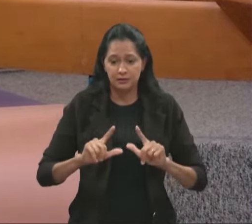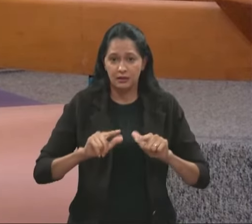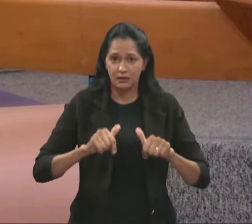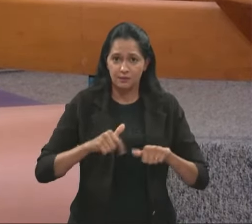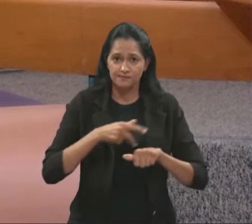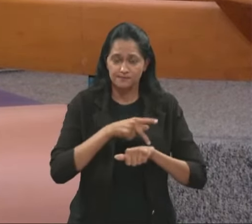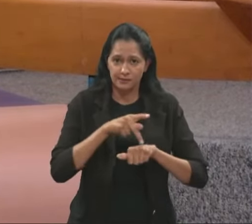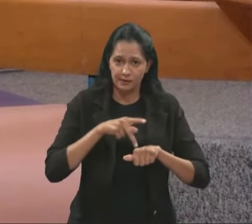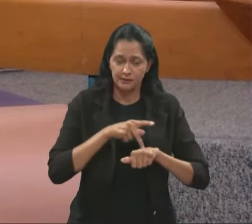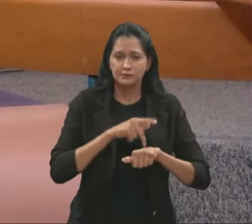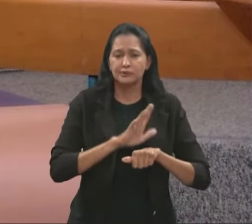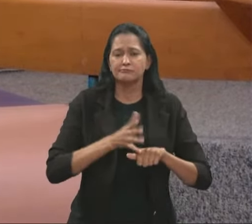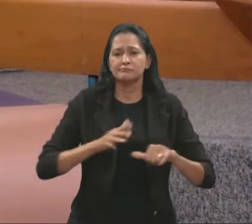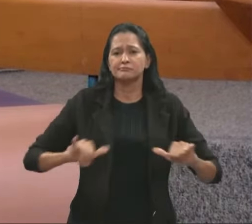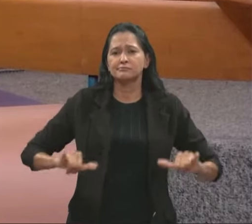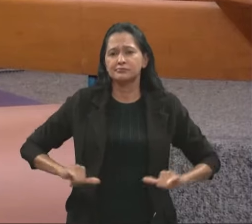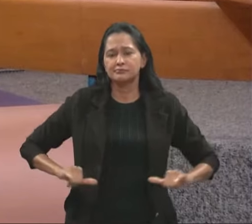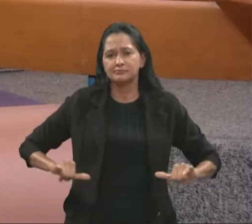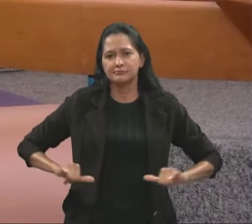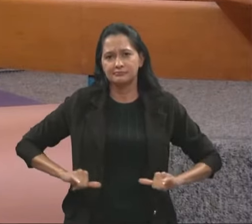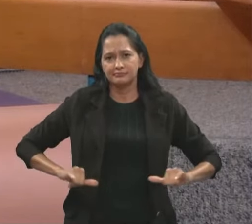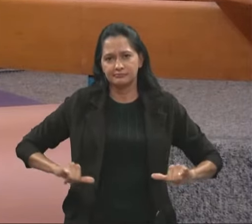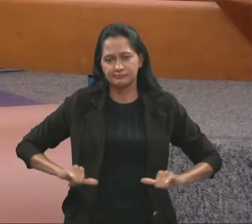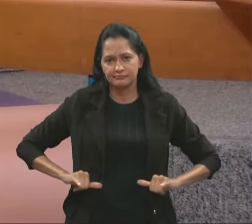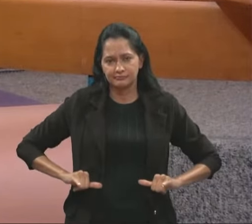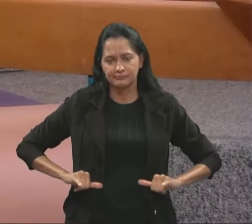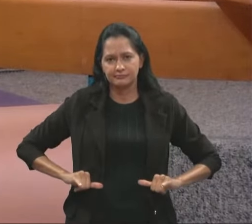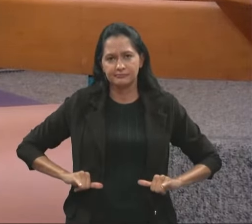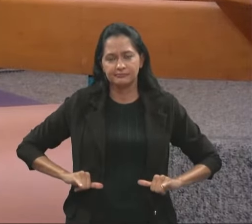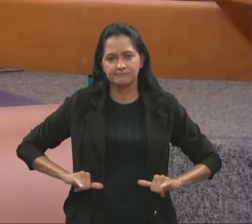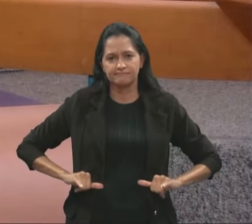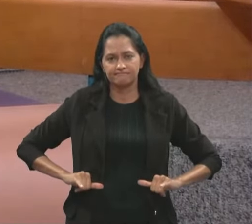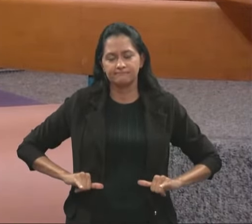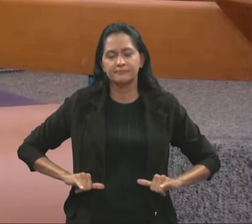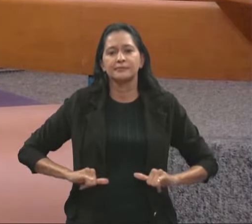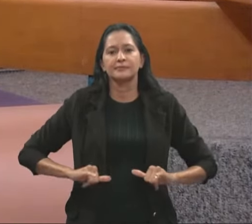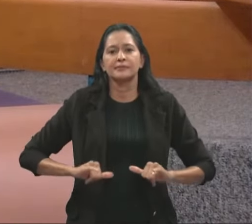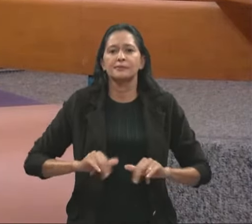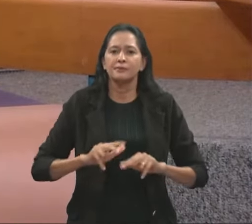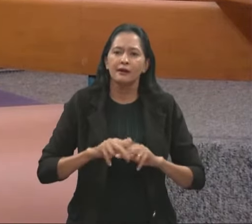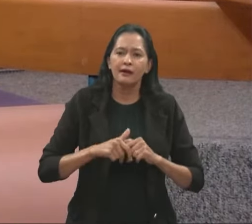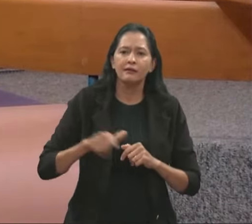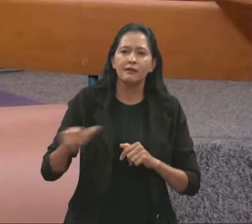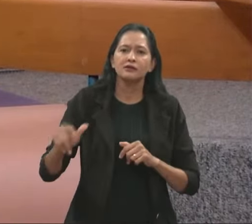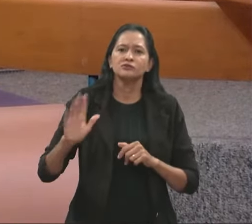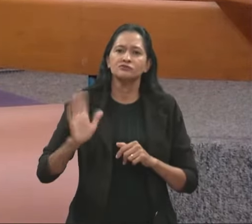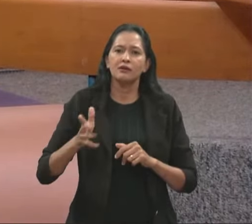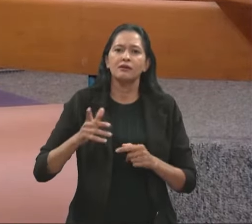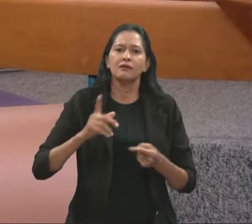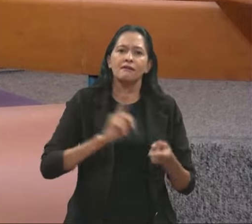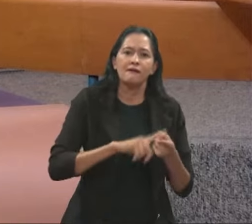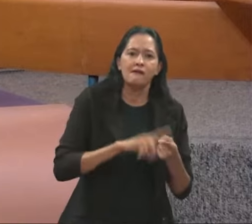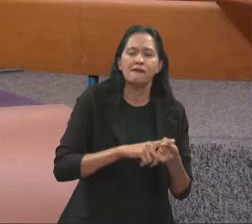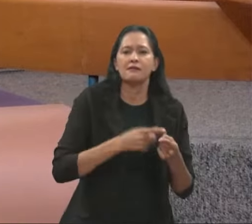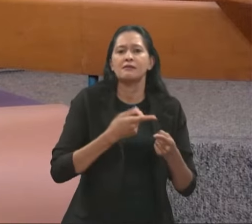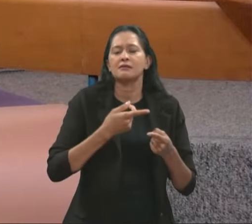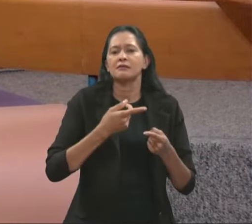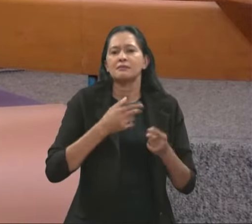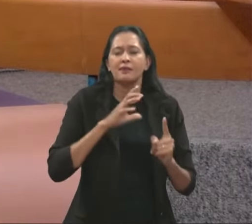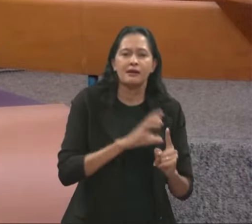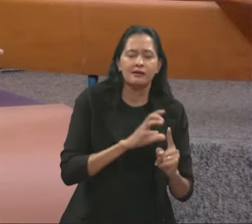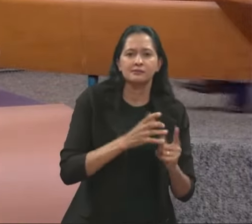tem sofrido com o mundo em reação das retaliações. Agora, senhor presidente,